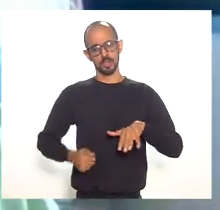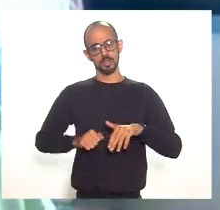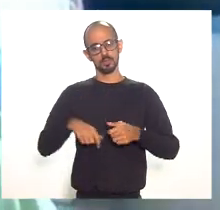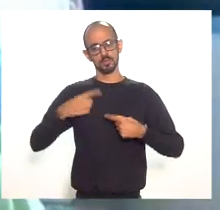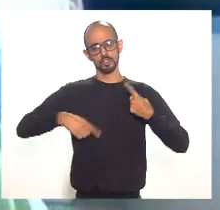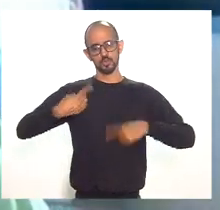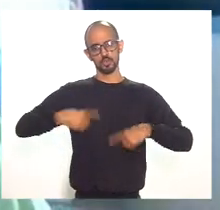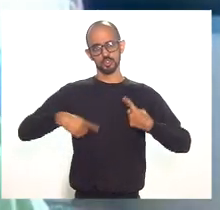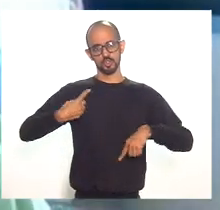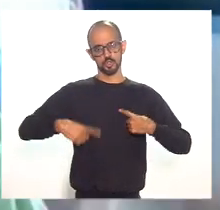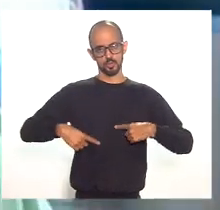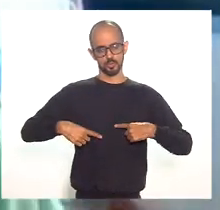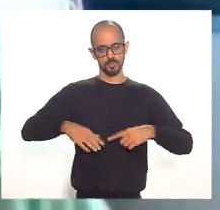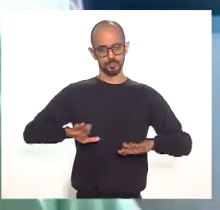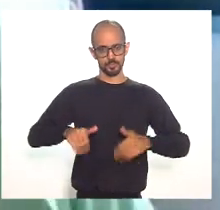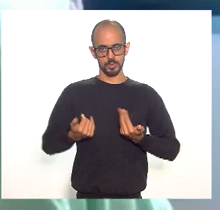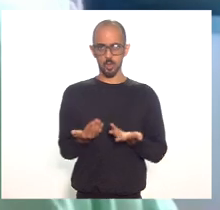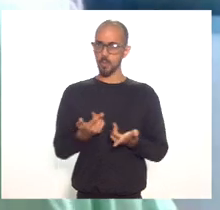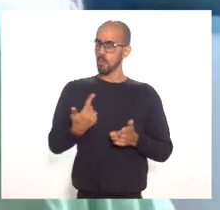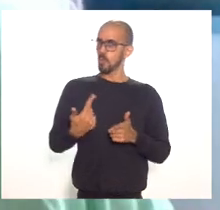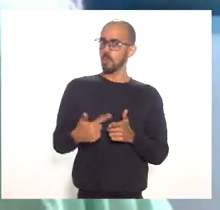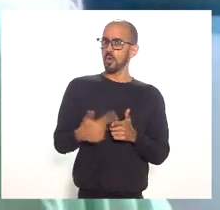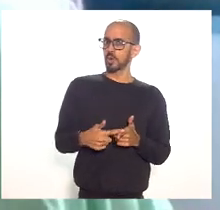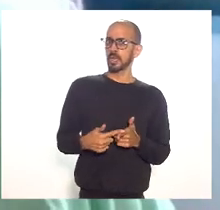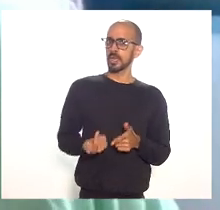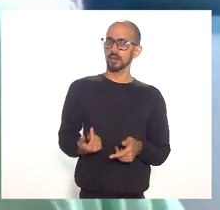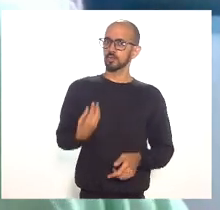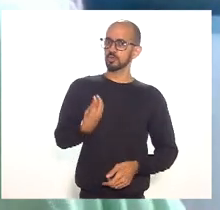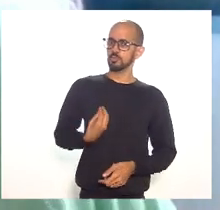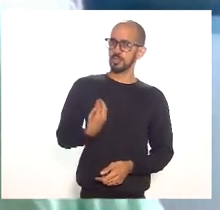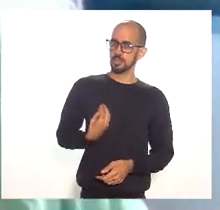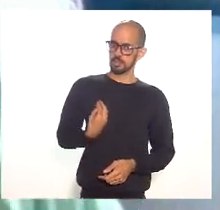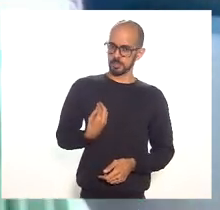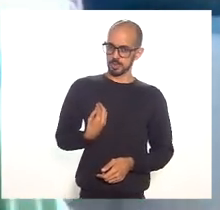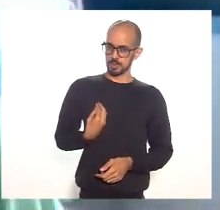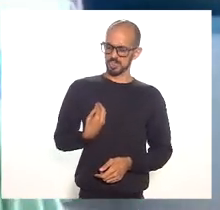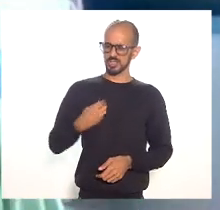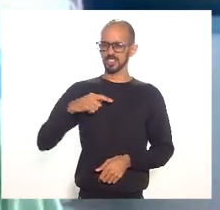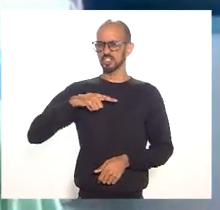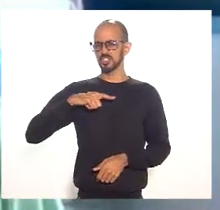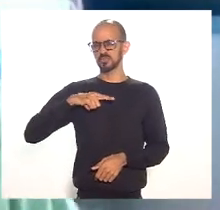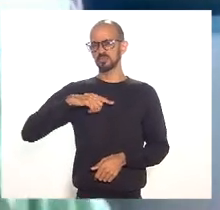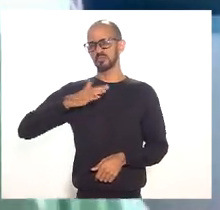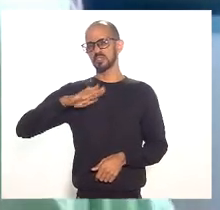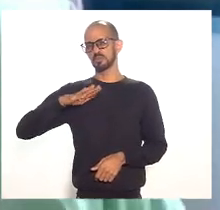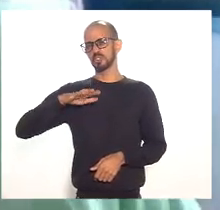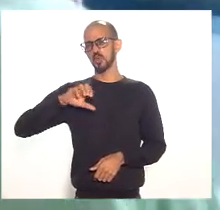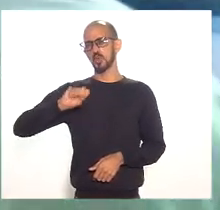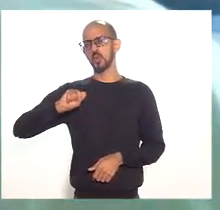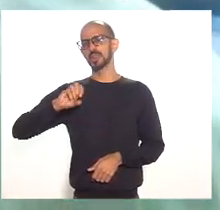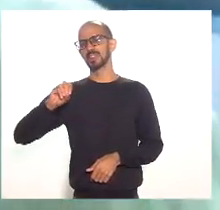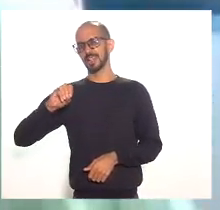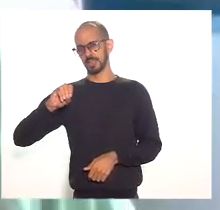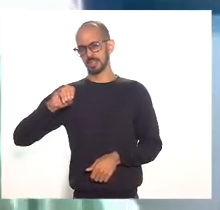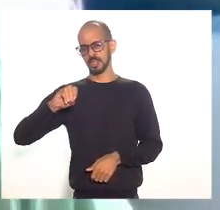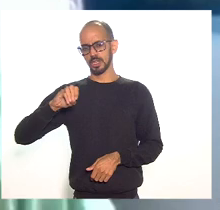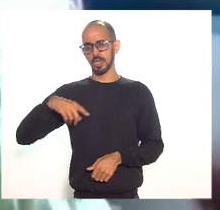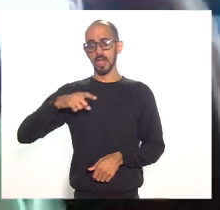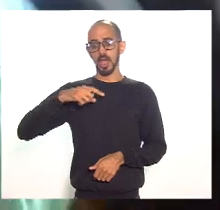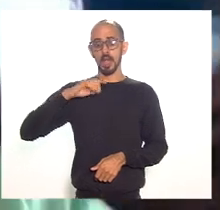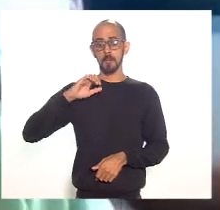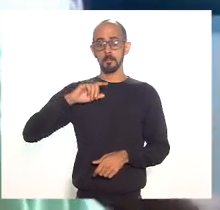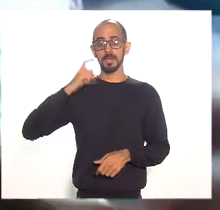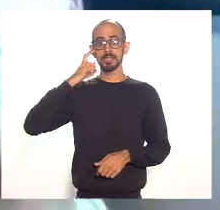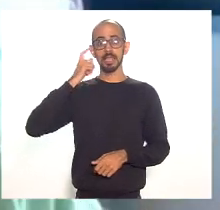que os participantes, que eram mais de 80, acharam importante a